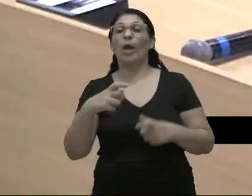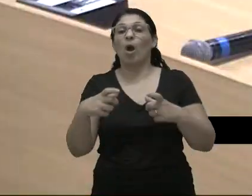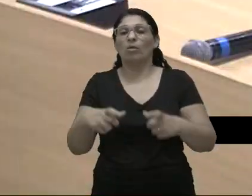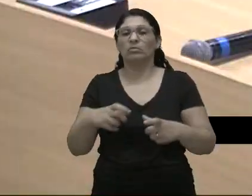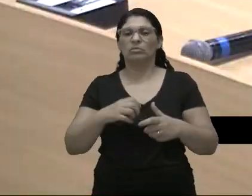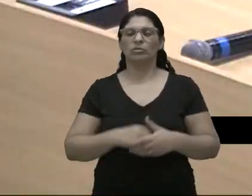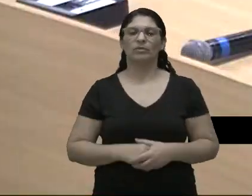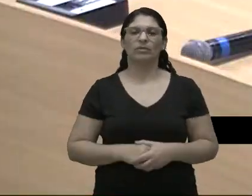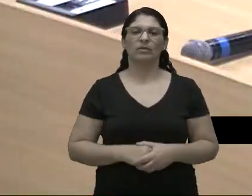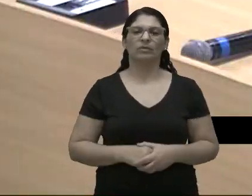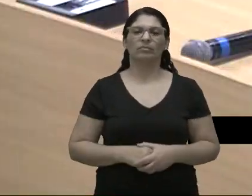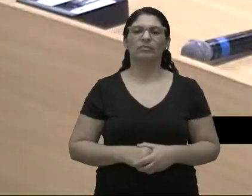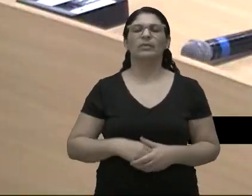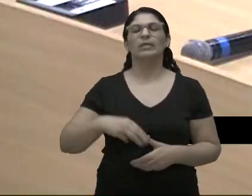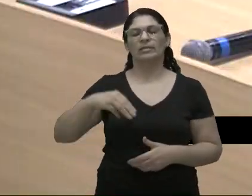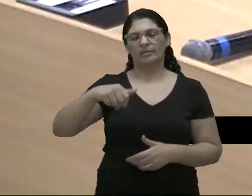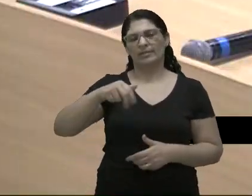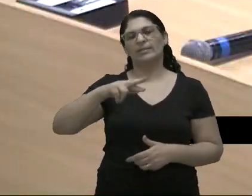RT San Marino.